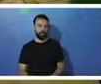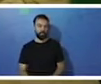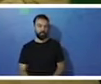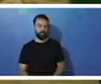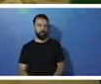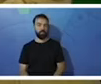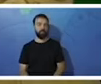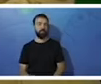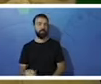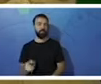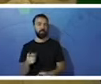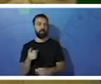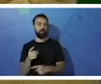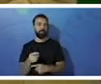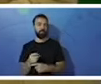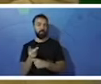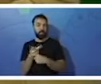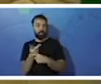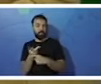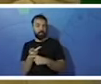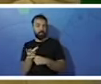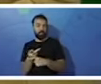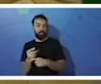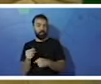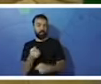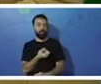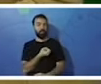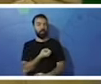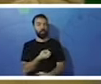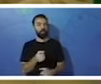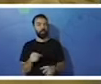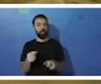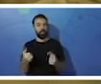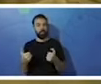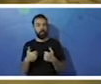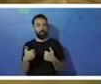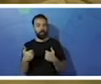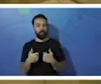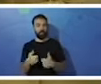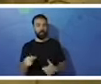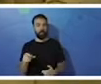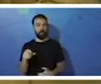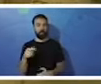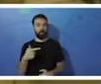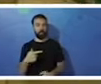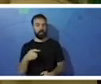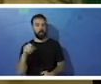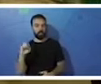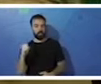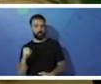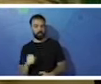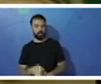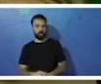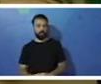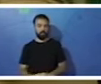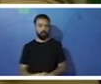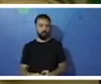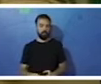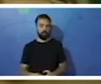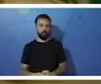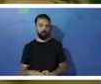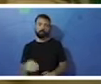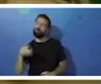produto igual a 78 ou um valor mais próximo que não pode passar. Então vamos lá.